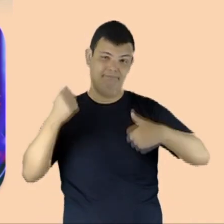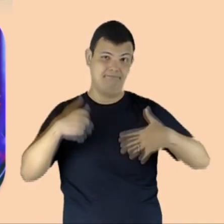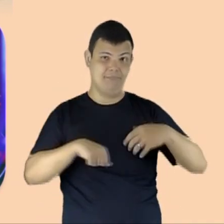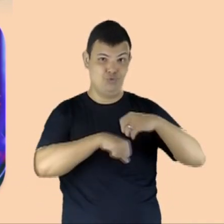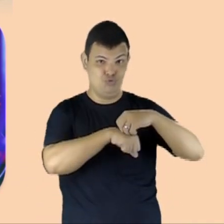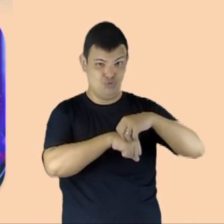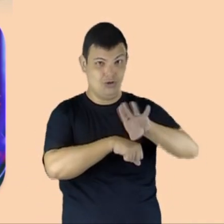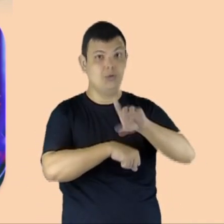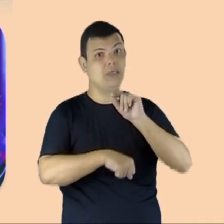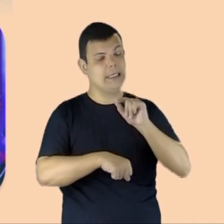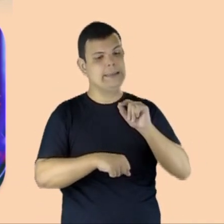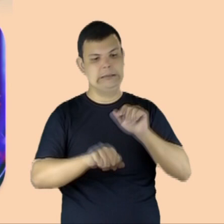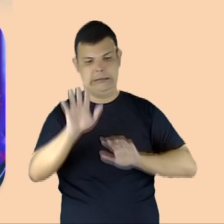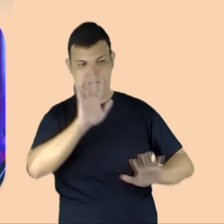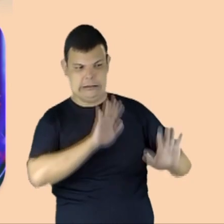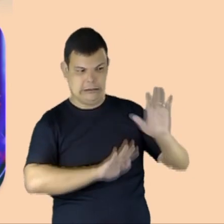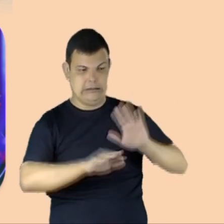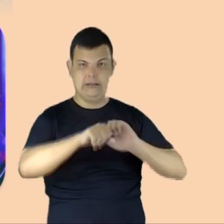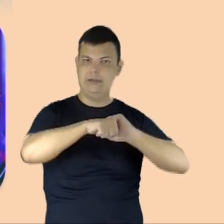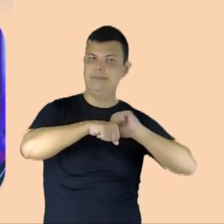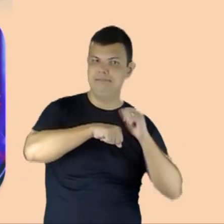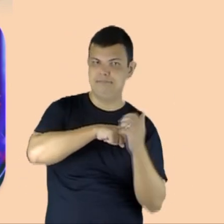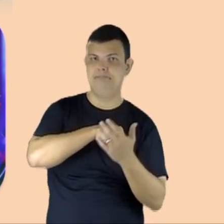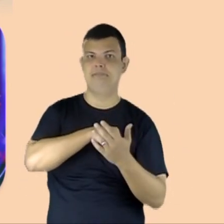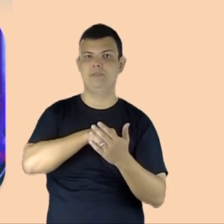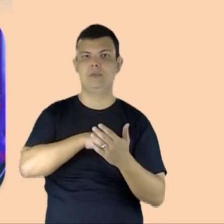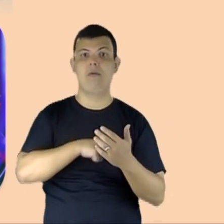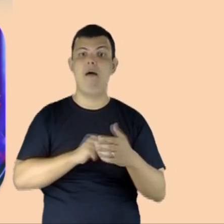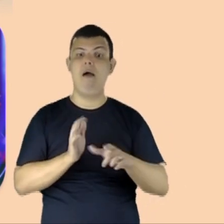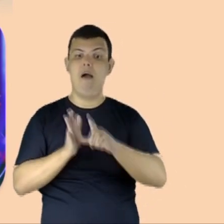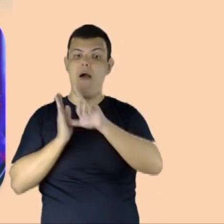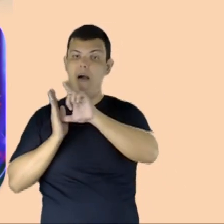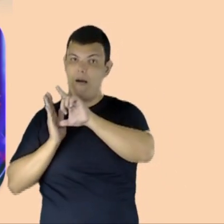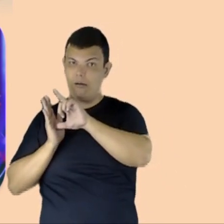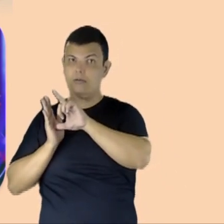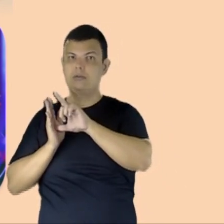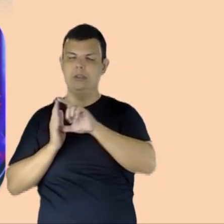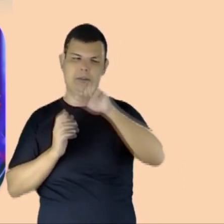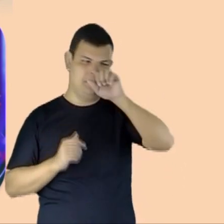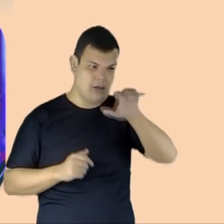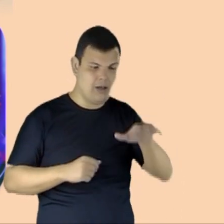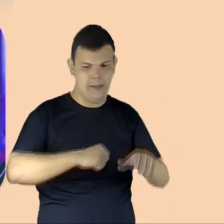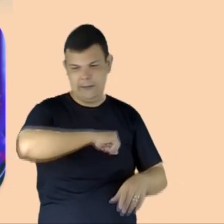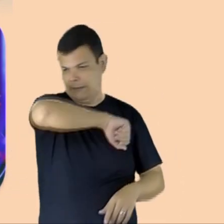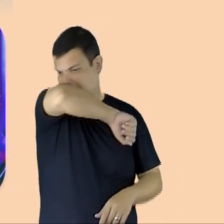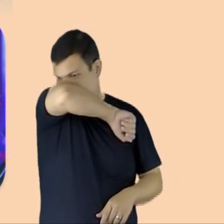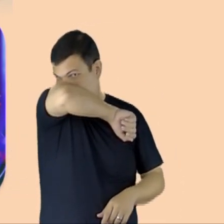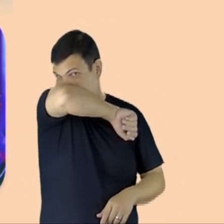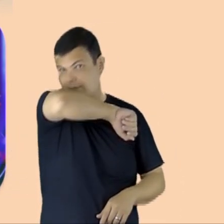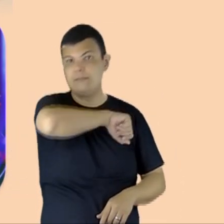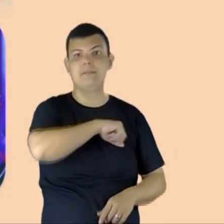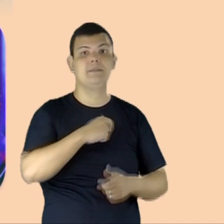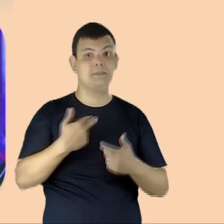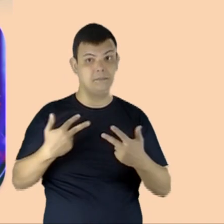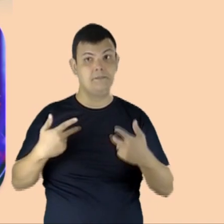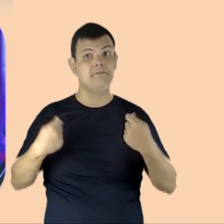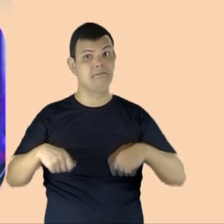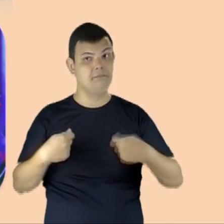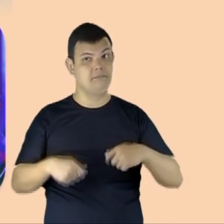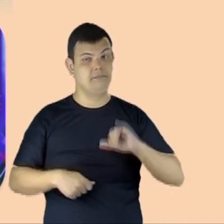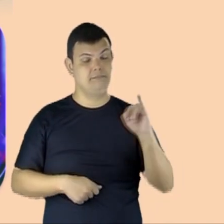se prevenir, né, do coronavírus antes de espirrar, cobrir o nariz, né? Olha aí a dica com o braço,